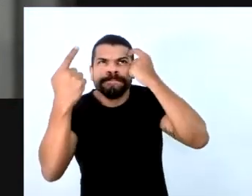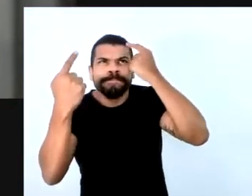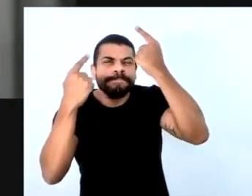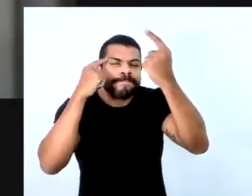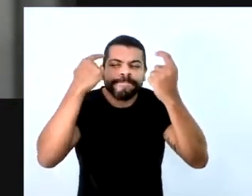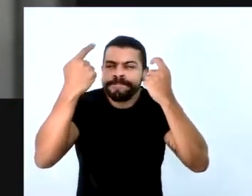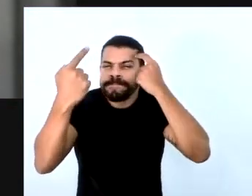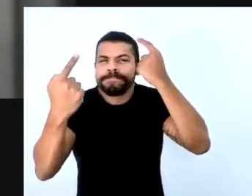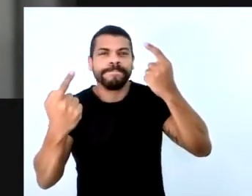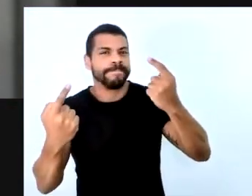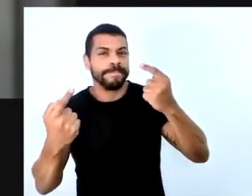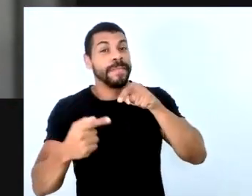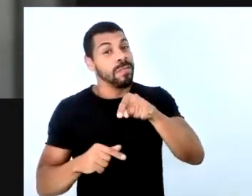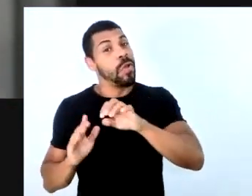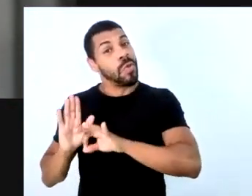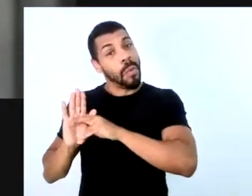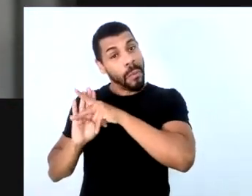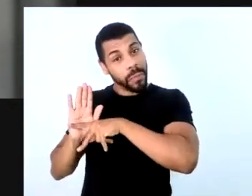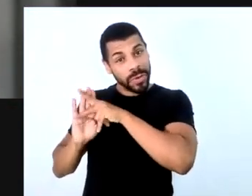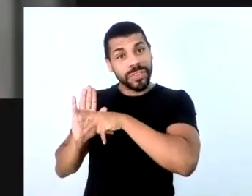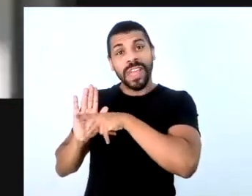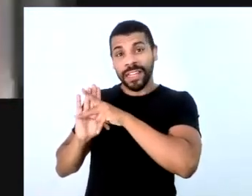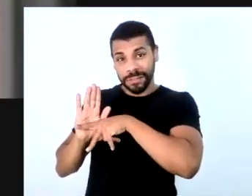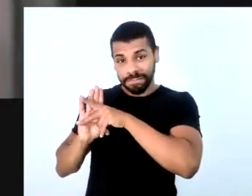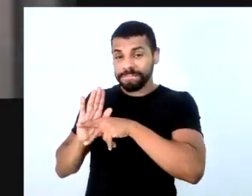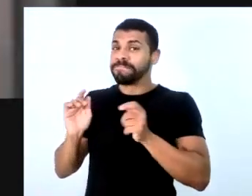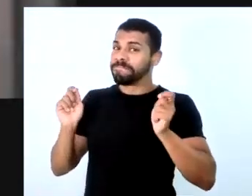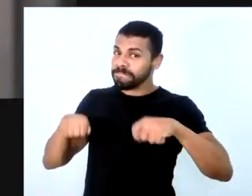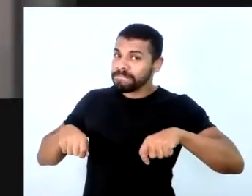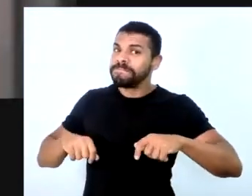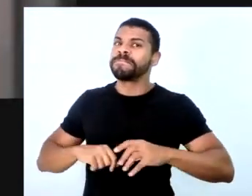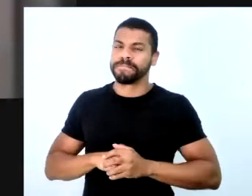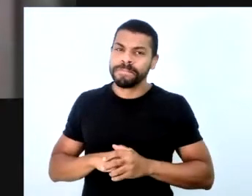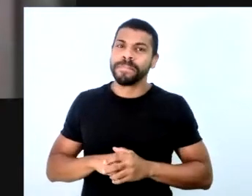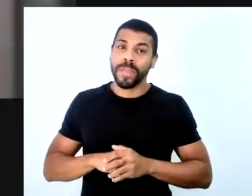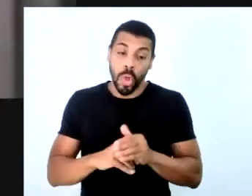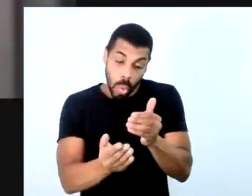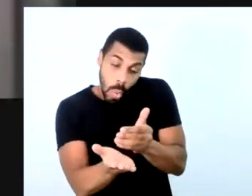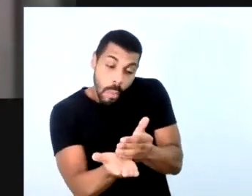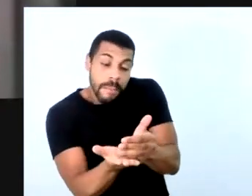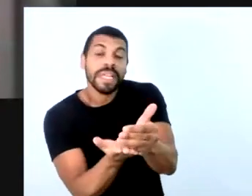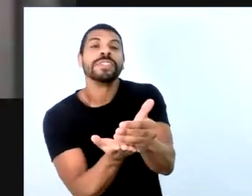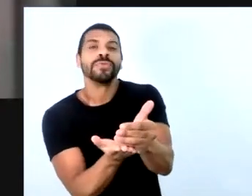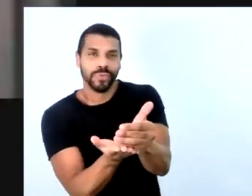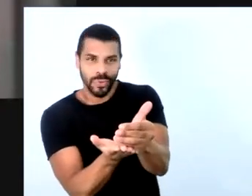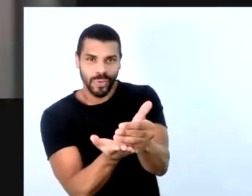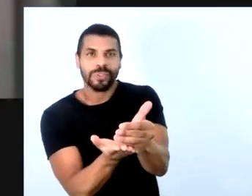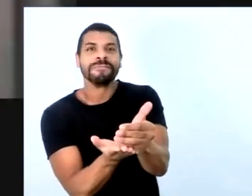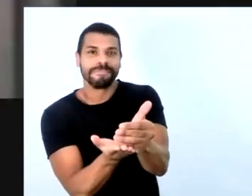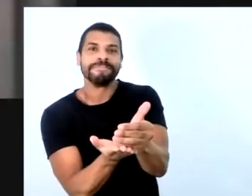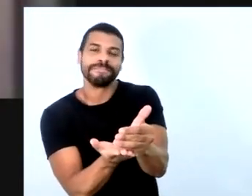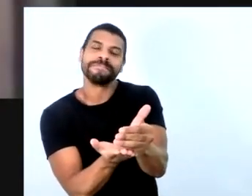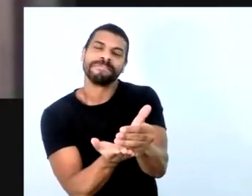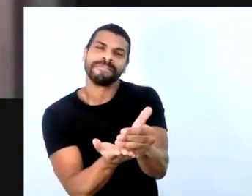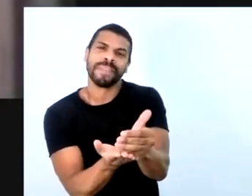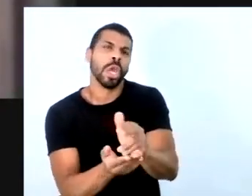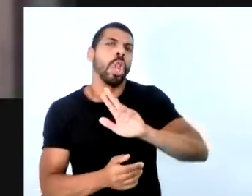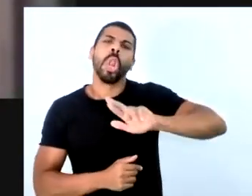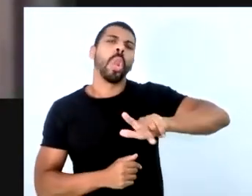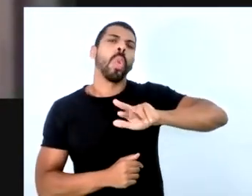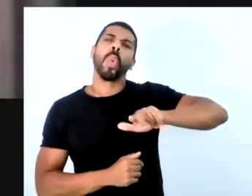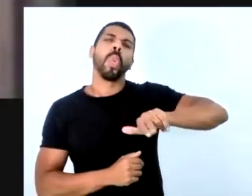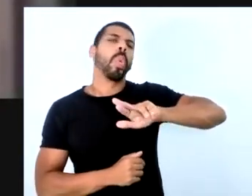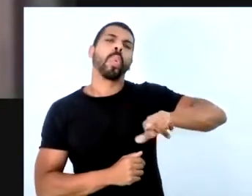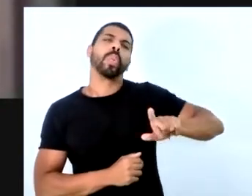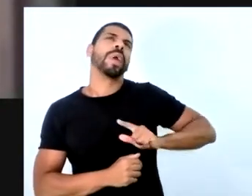mudava, apresentava, tinha uma ideia, assim, ia lá, apresentava. Então, foi um projeto que inaugurou para